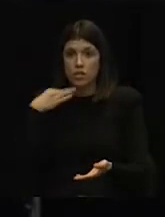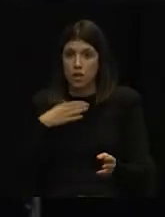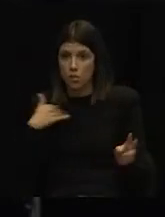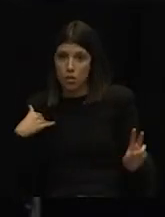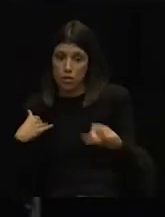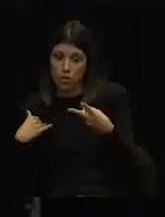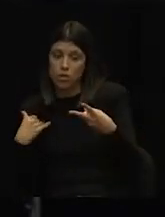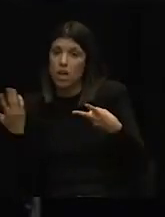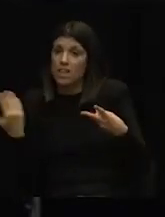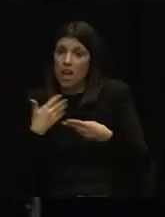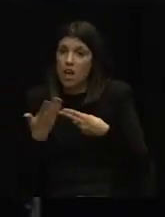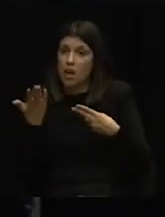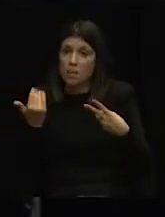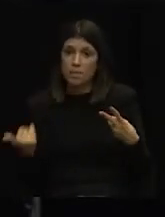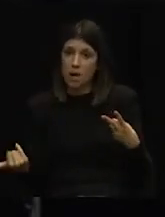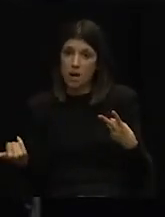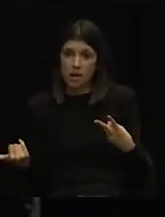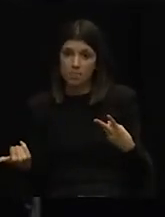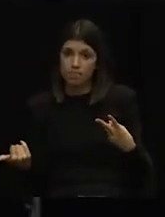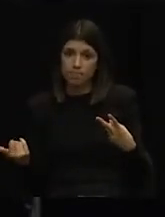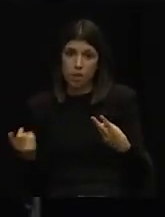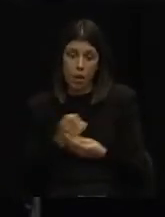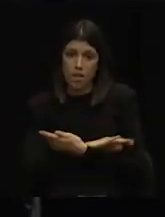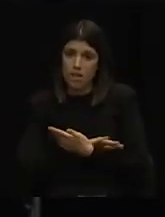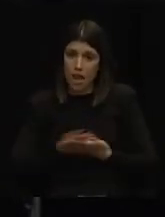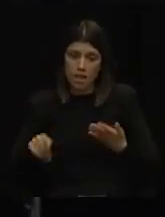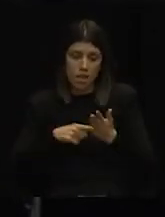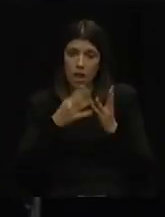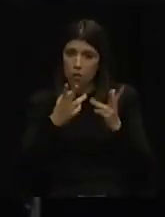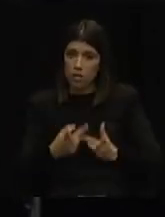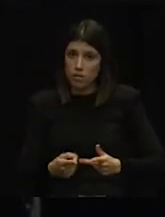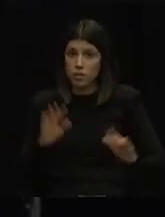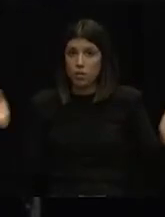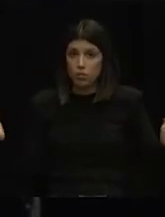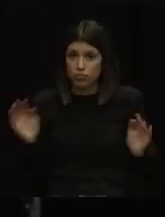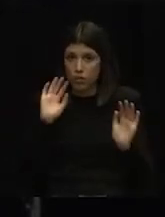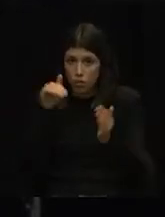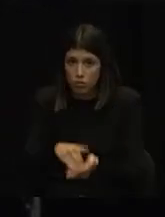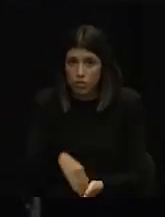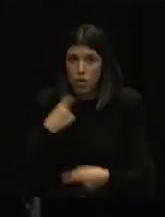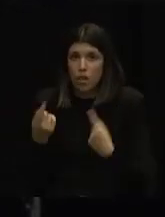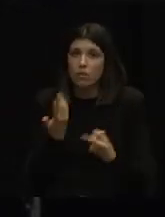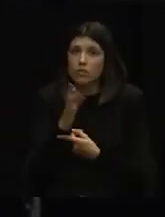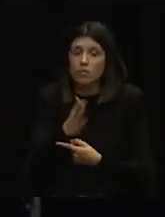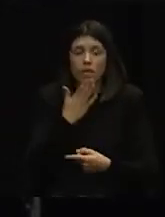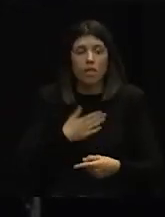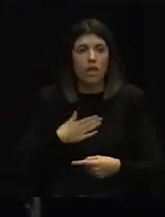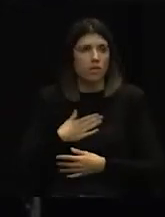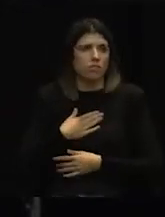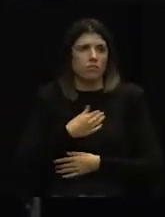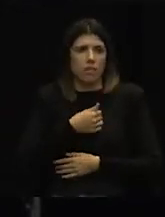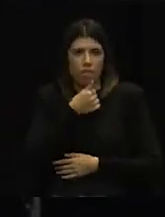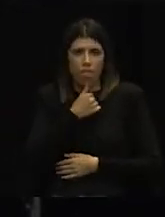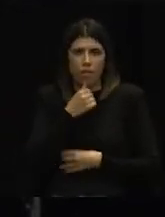saúde que constituem lacunas mas não vemos nada é relação a este respeito em conclusão referir apenas alguns exemplos que nos levantam